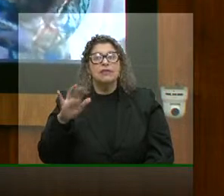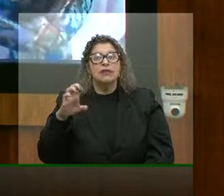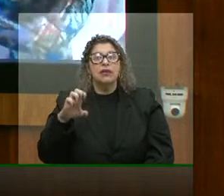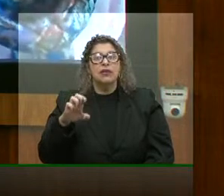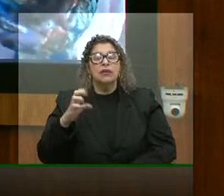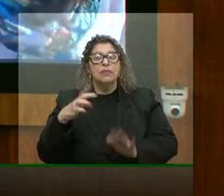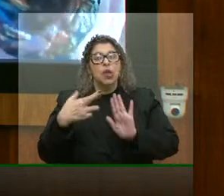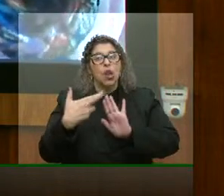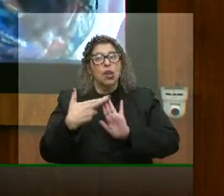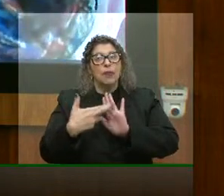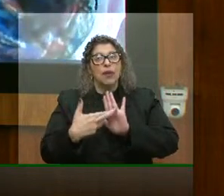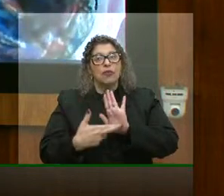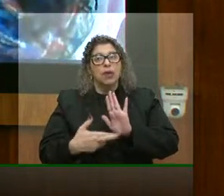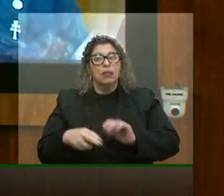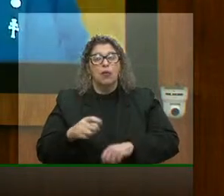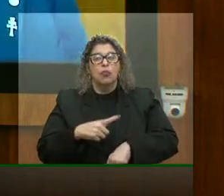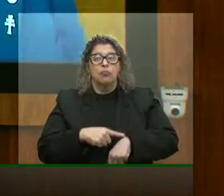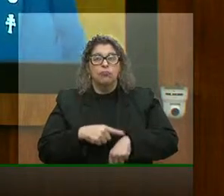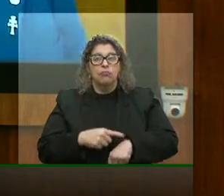regimental.